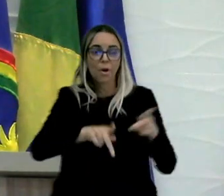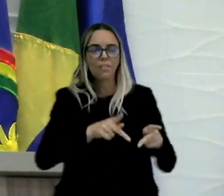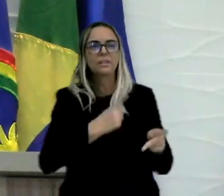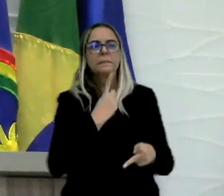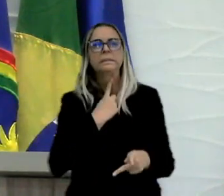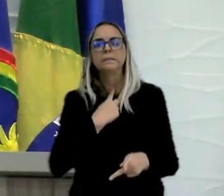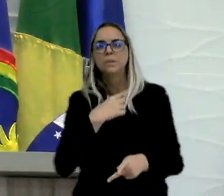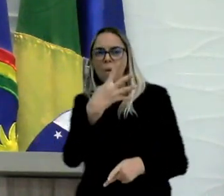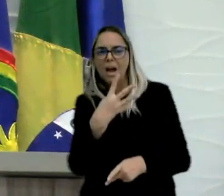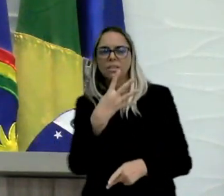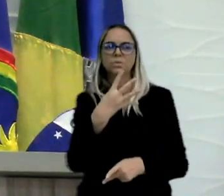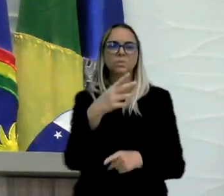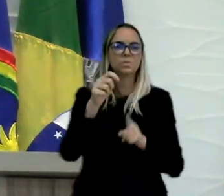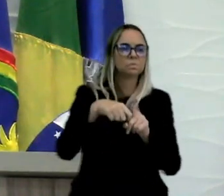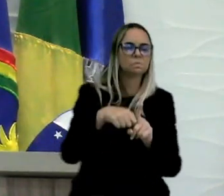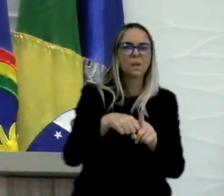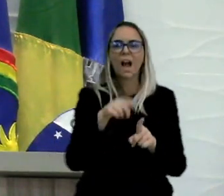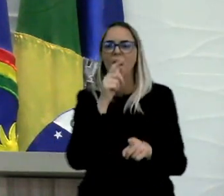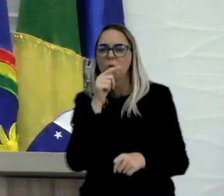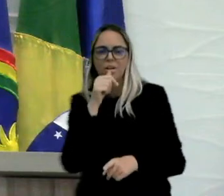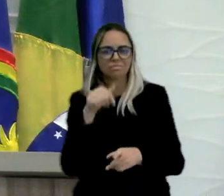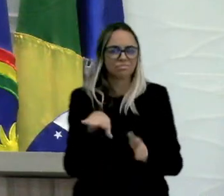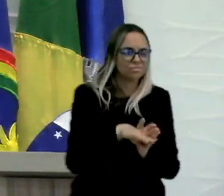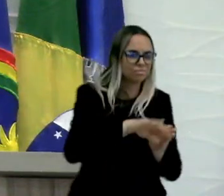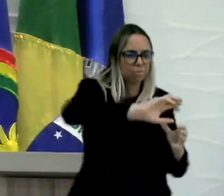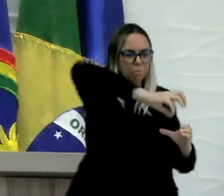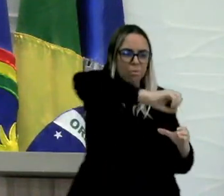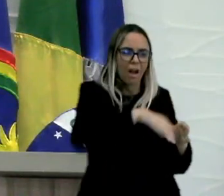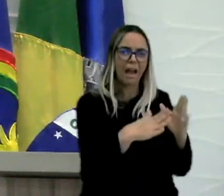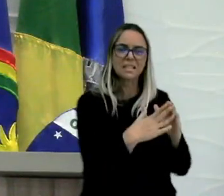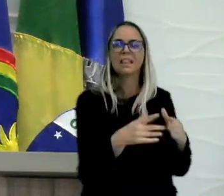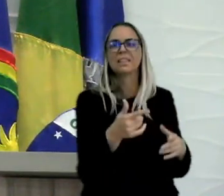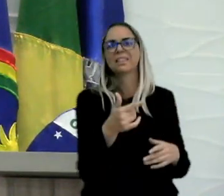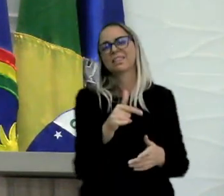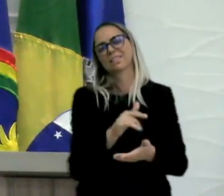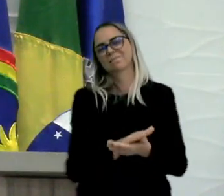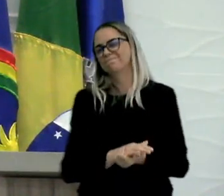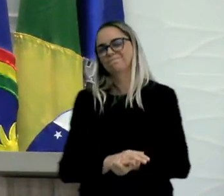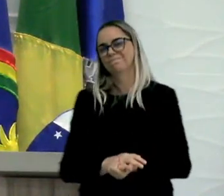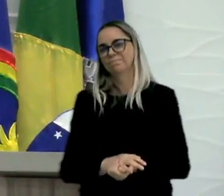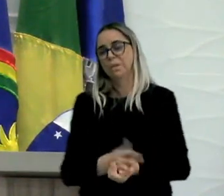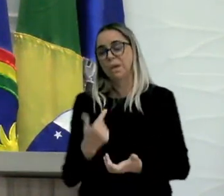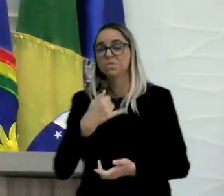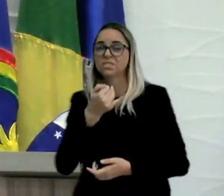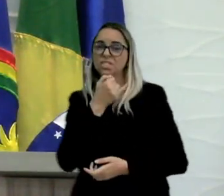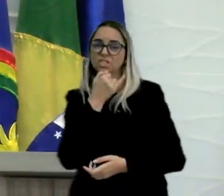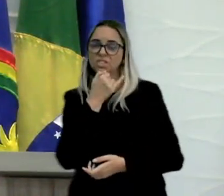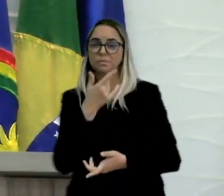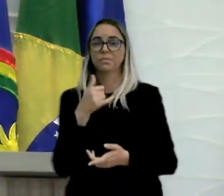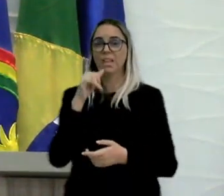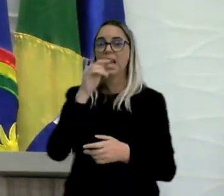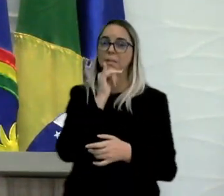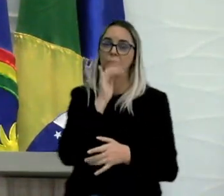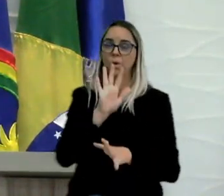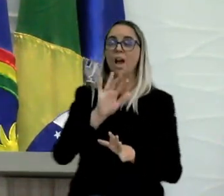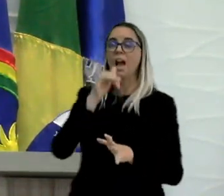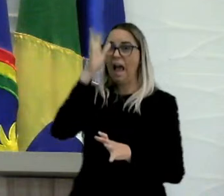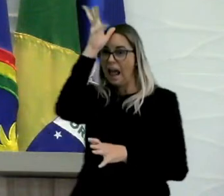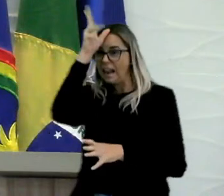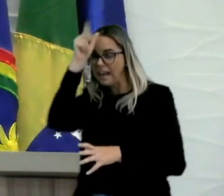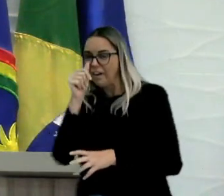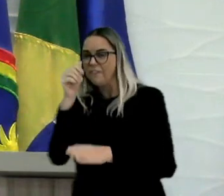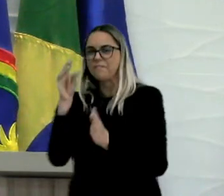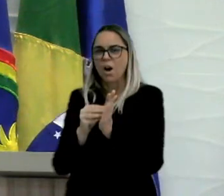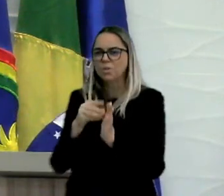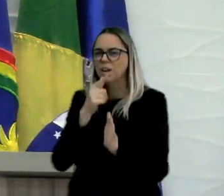qu meses se chegar áa na torneira e eu vejo aí meu povo é essa Galinha nunca faltou um pingo d'água para uma